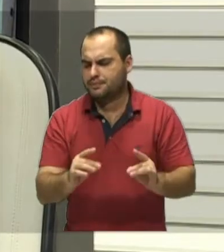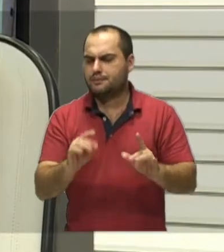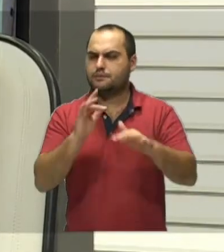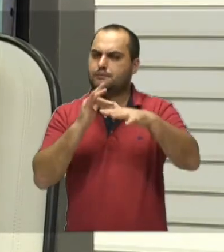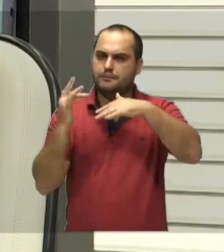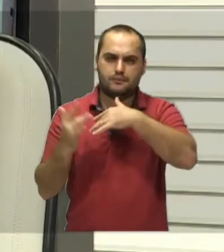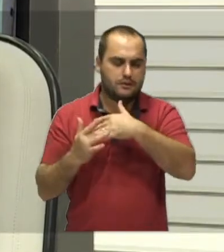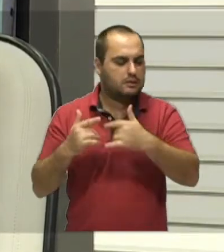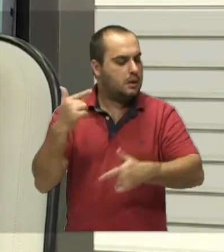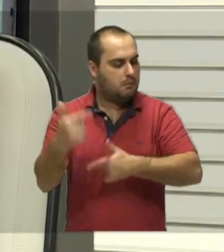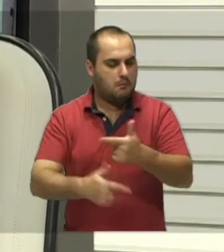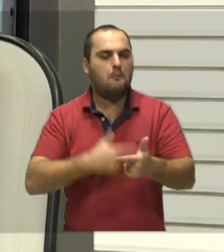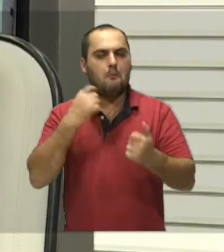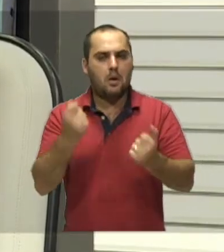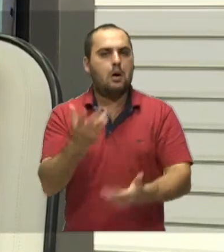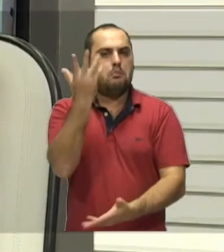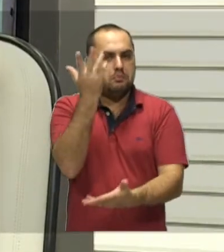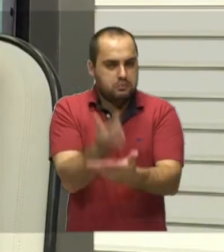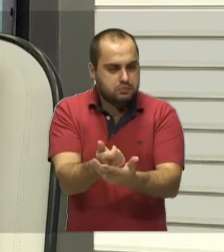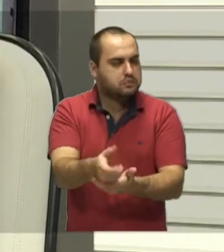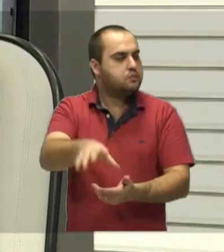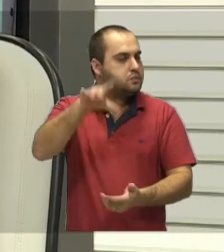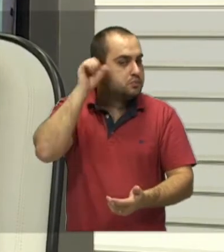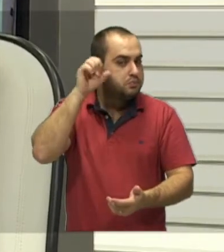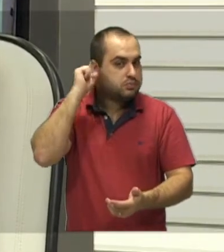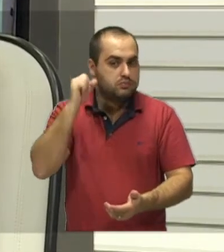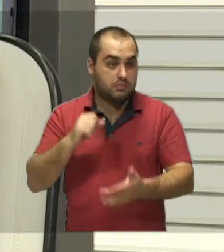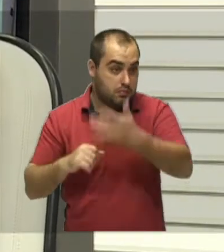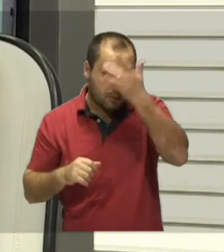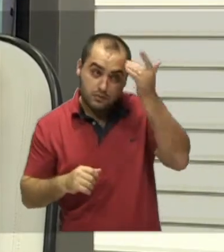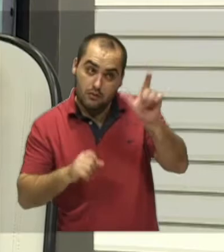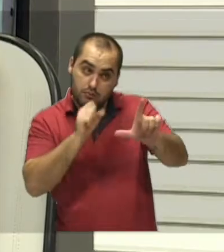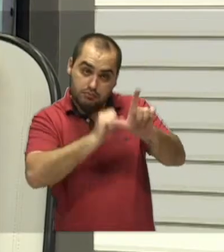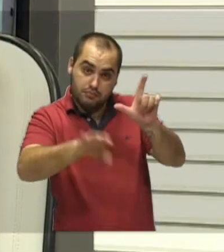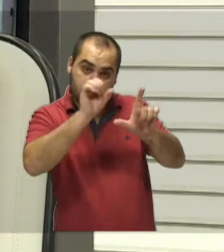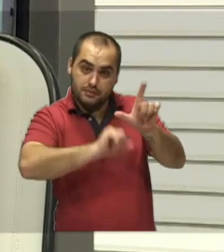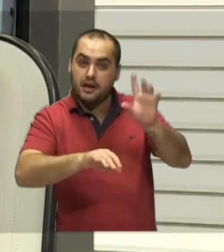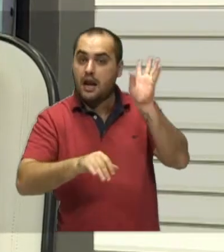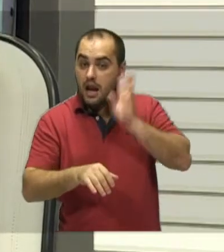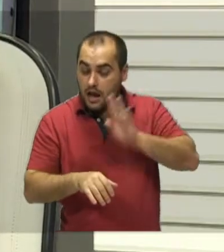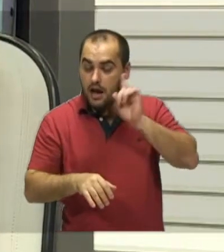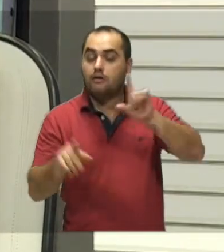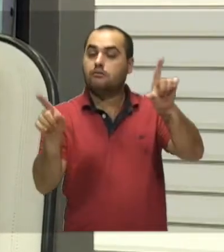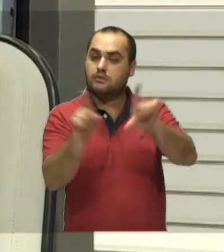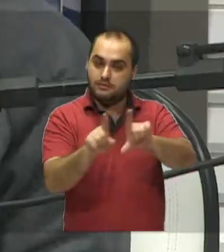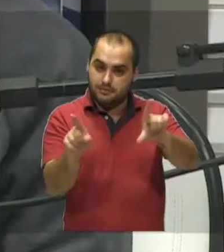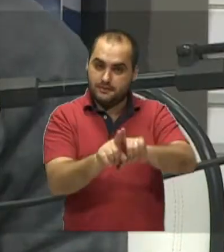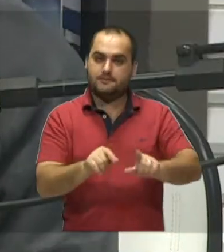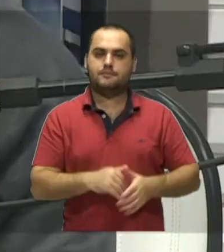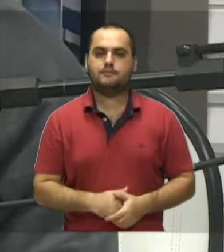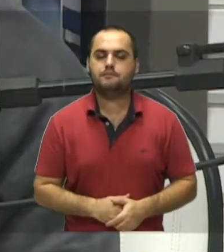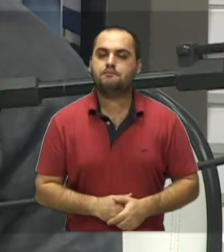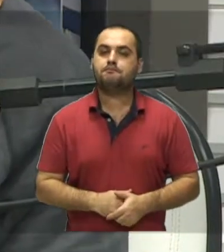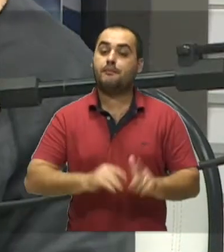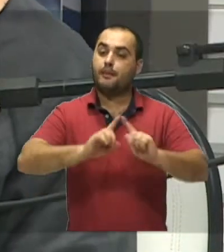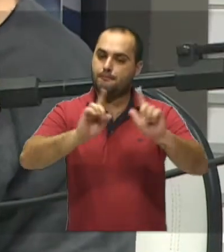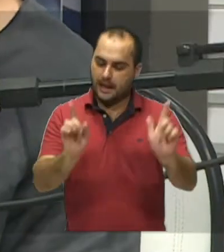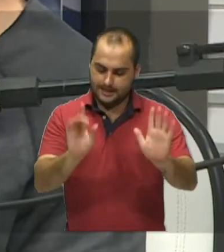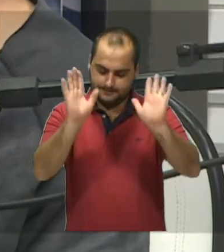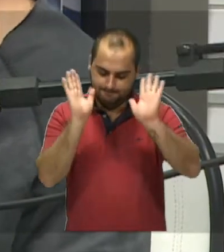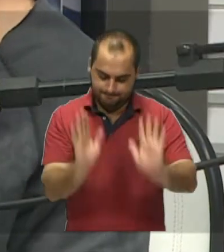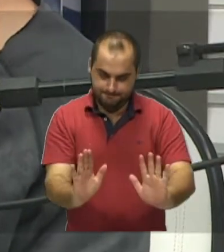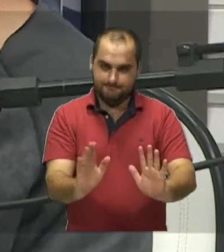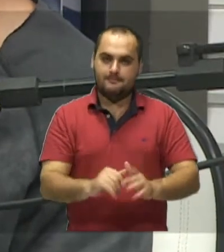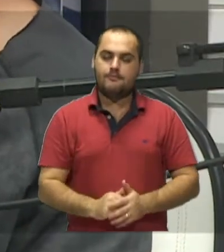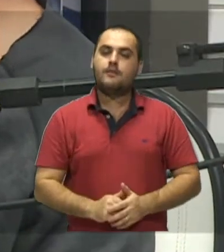serem baixados e ouvidos, enfim, né? Inclusive, quem gostar e puder compartilhar, isso é uma coisa muito legal pra gente. Mas aí a gente